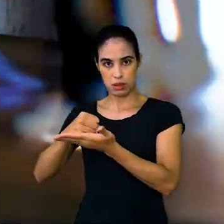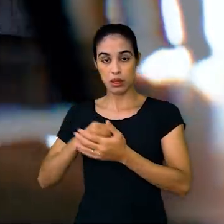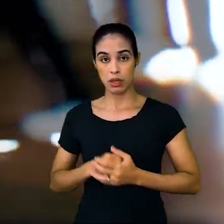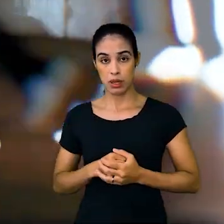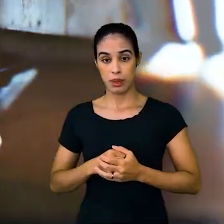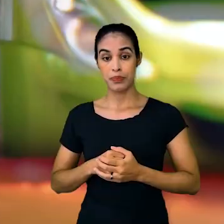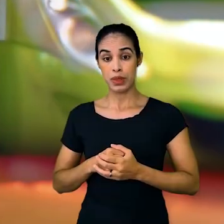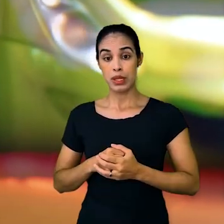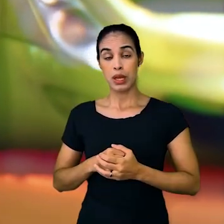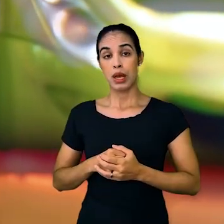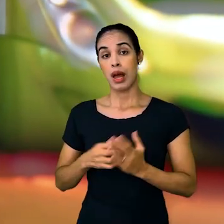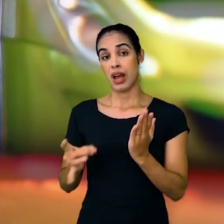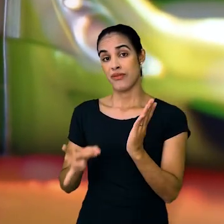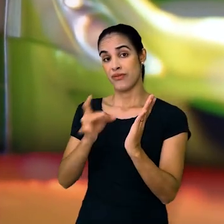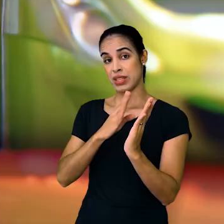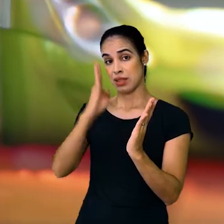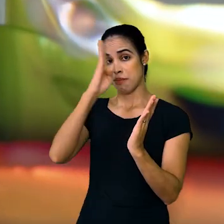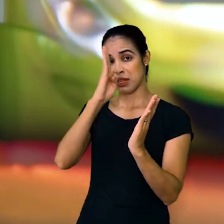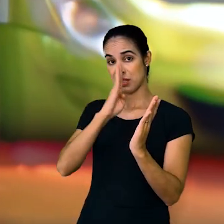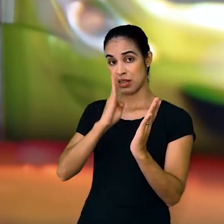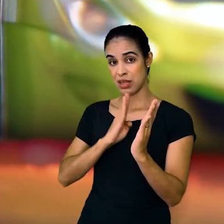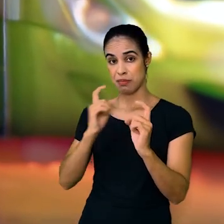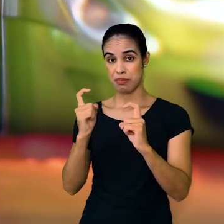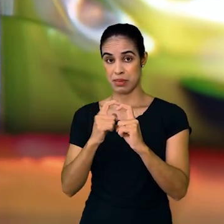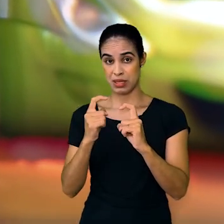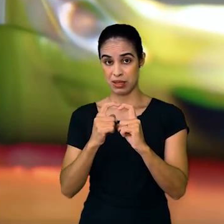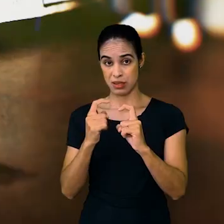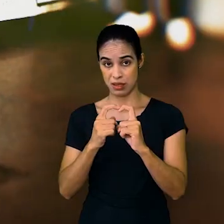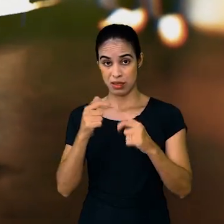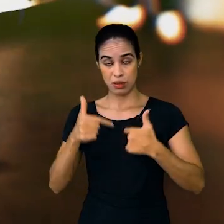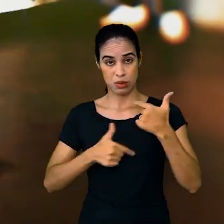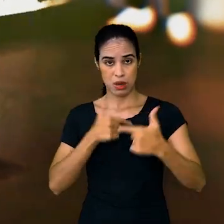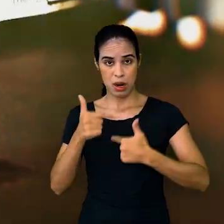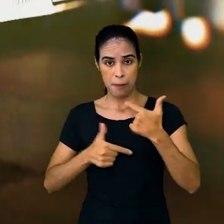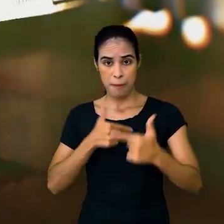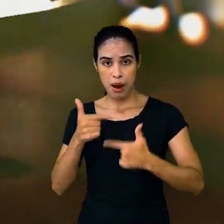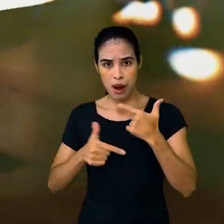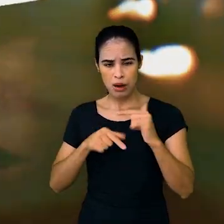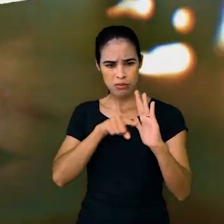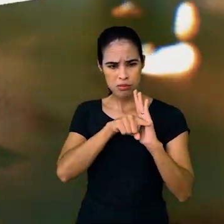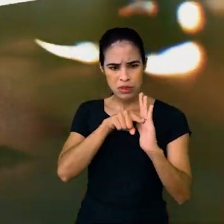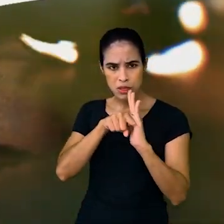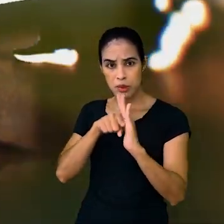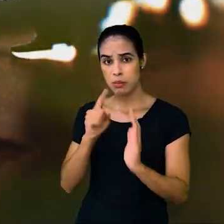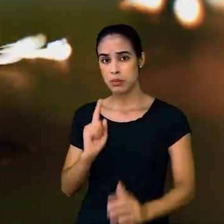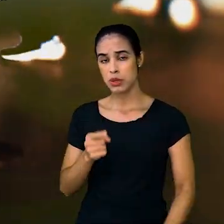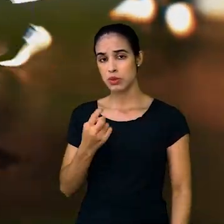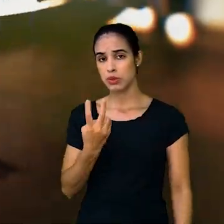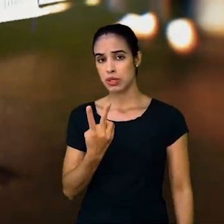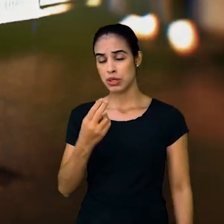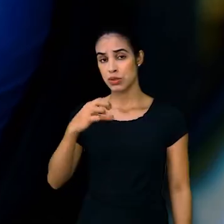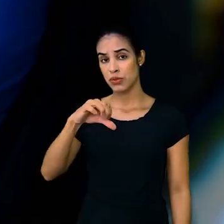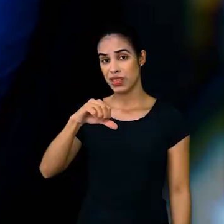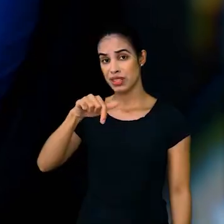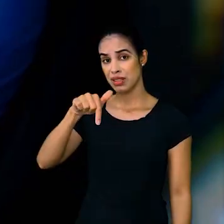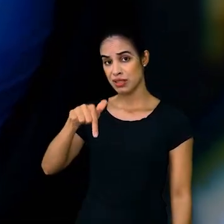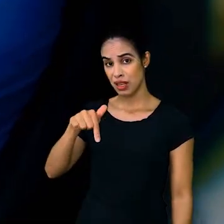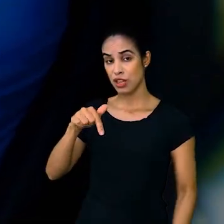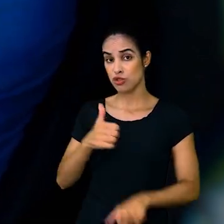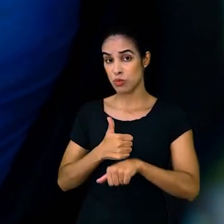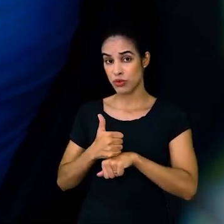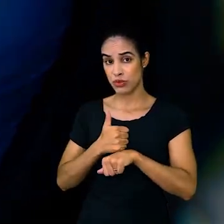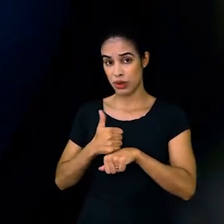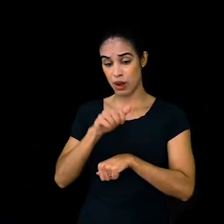científico realizado pela Revista Brasileira de Medicina do Trabalho ouviu 1.297 profissionais da área